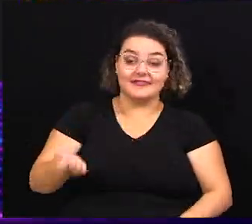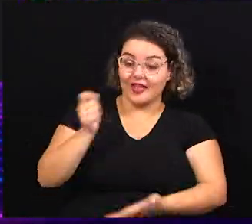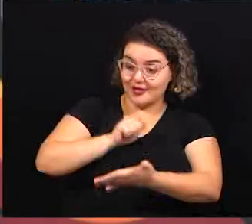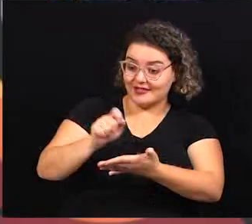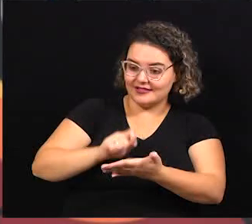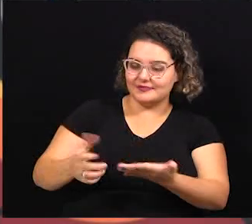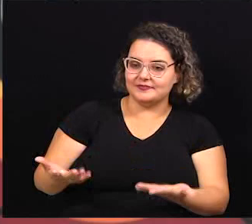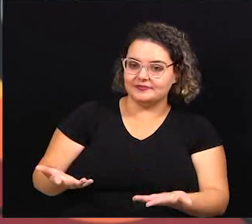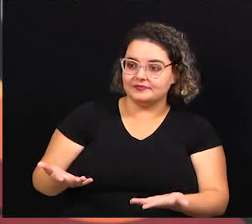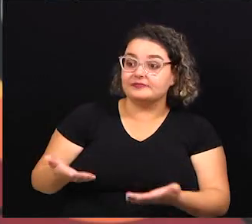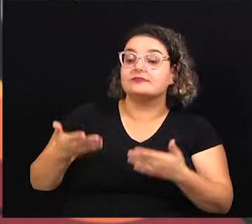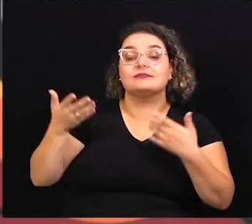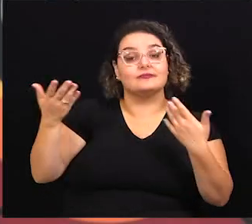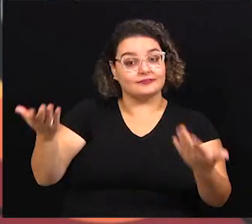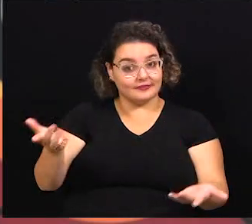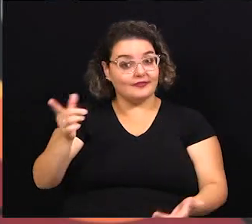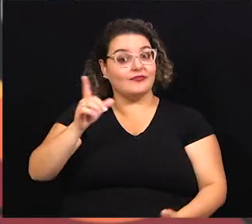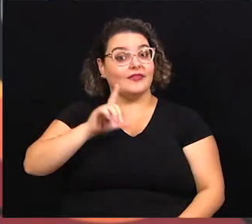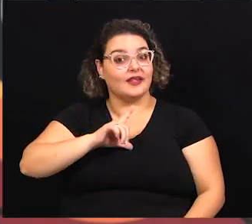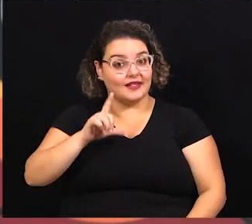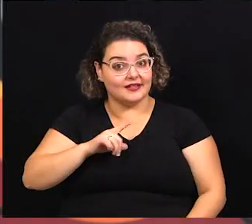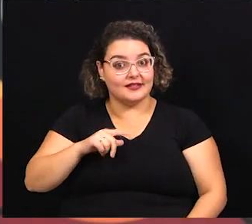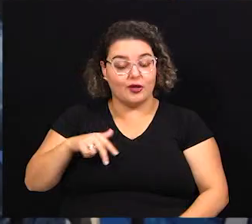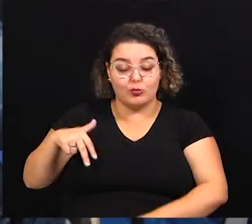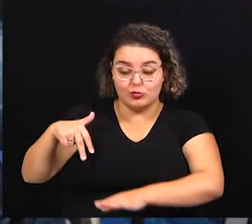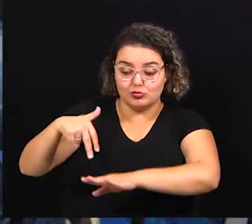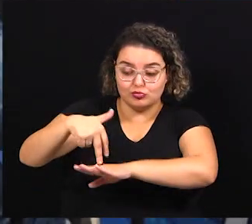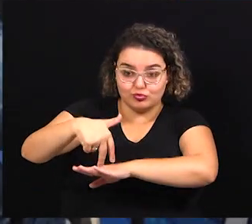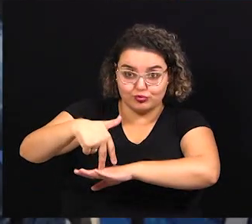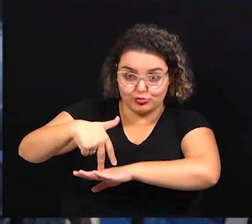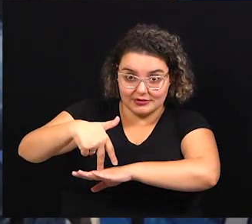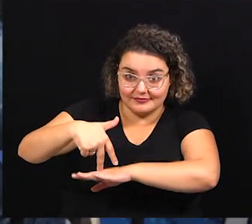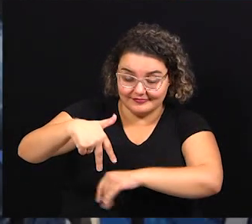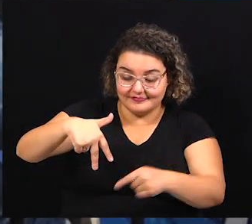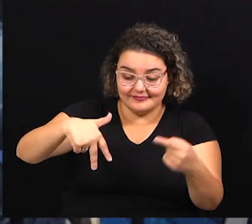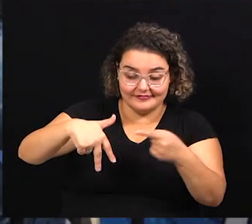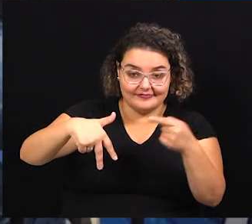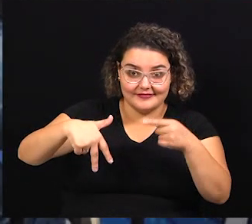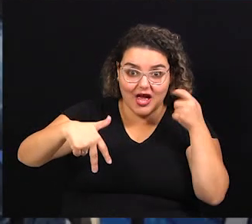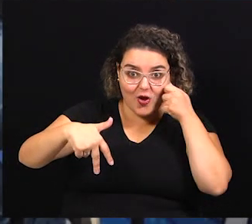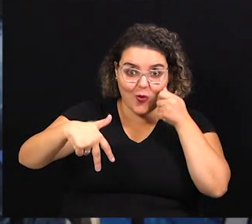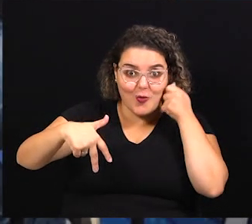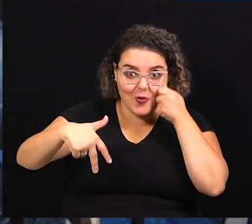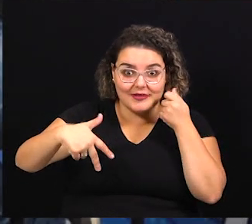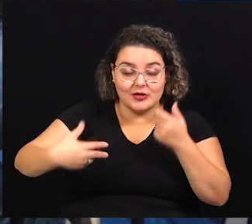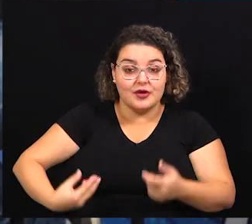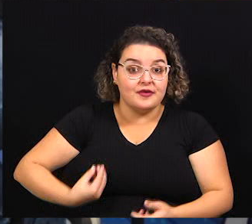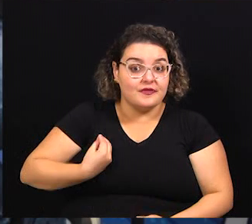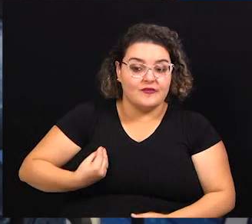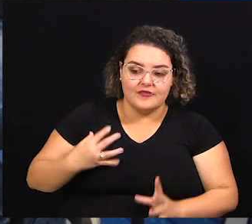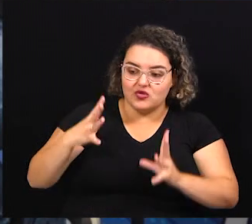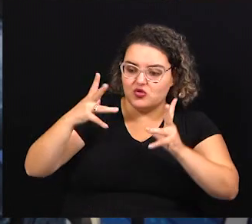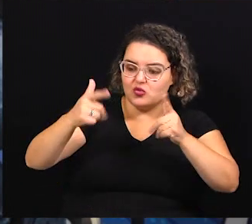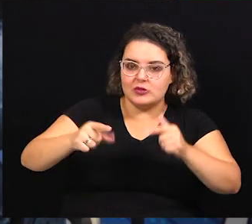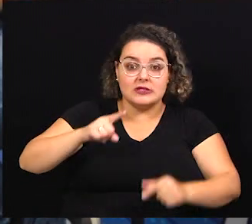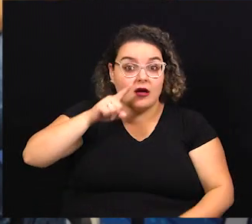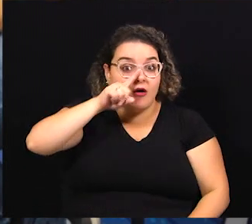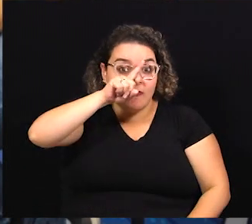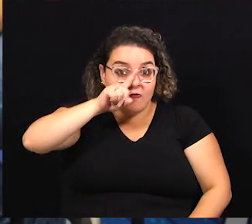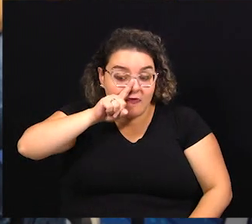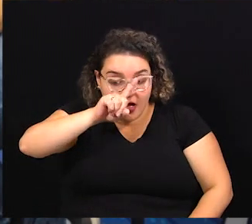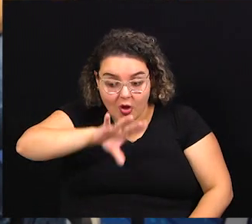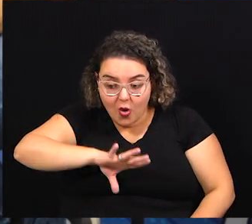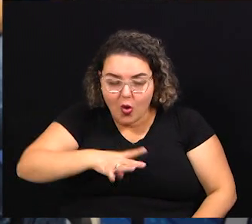livro. E aí nós temos então um personagem, né, que vive toda essa jornada,